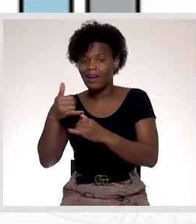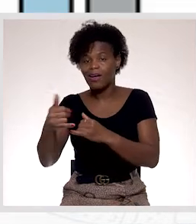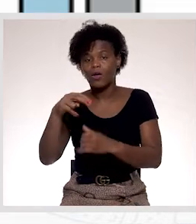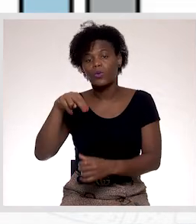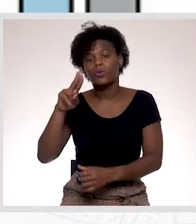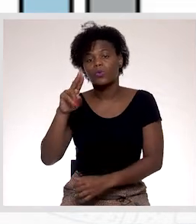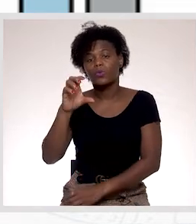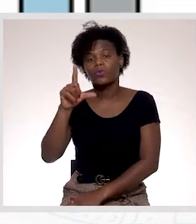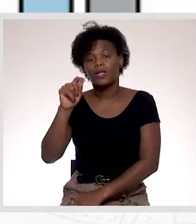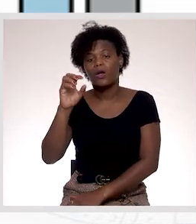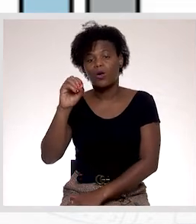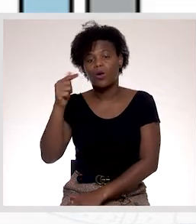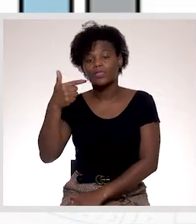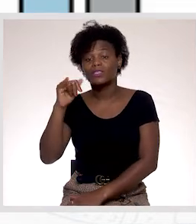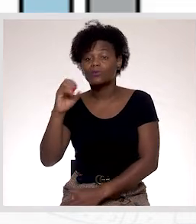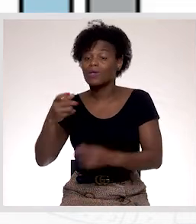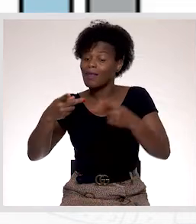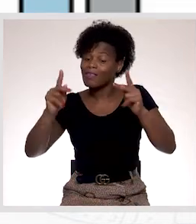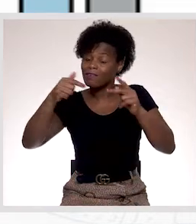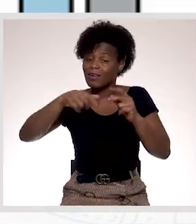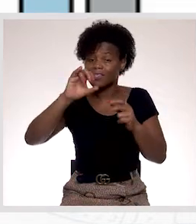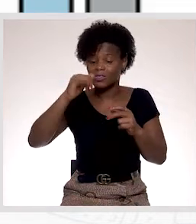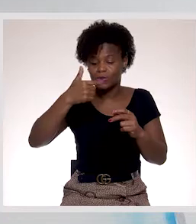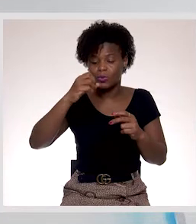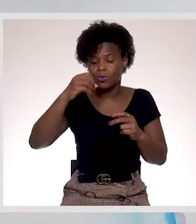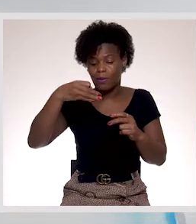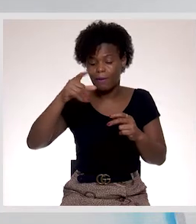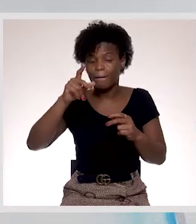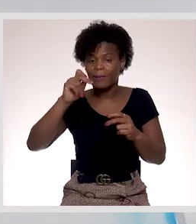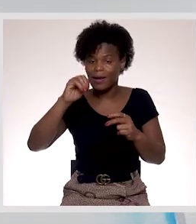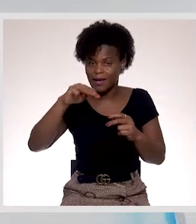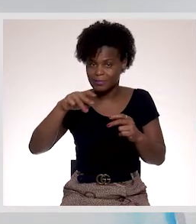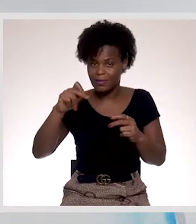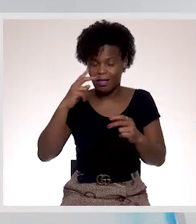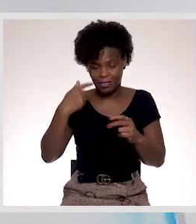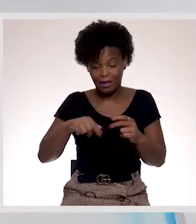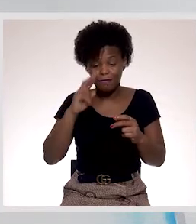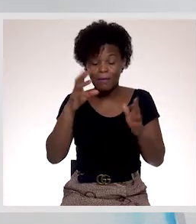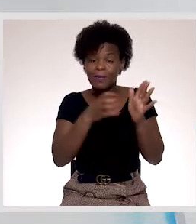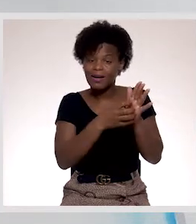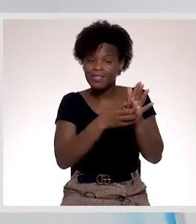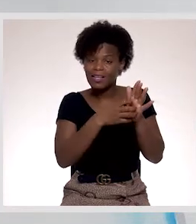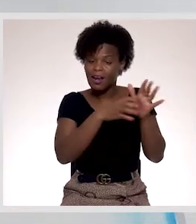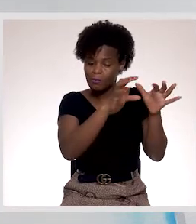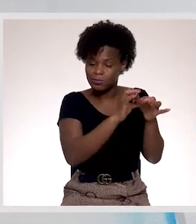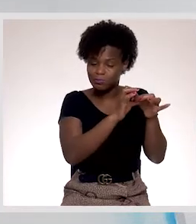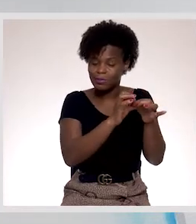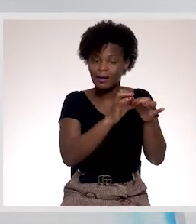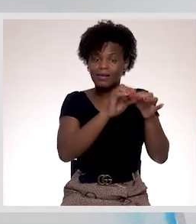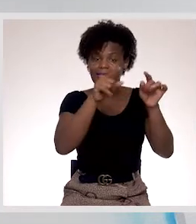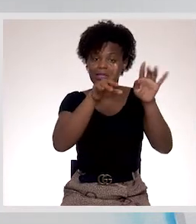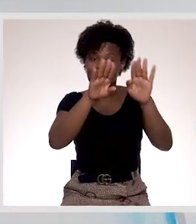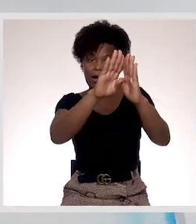partir dos nucleótidos que se encontram livres no citoplasma, que é o que nós estamos a ver aqui. Temos aqui a cadeia progenitora, esta cadeia